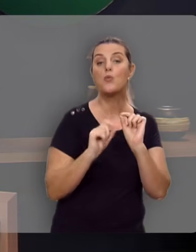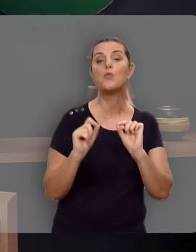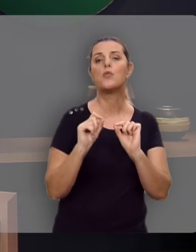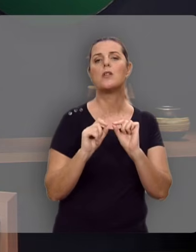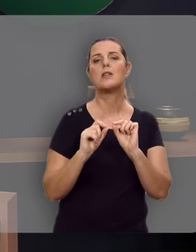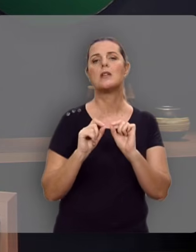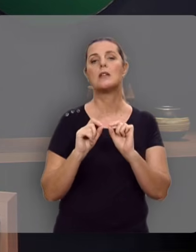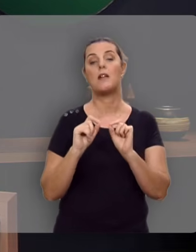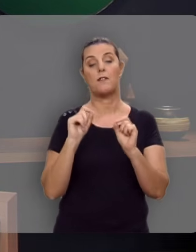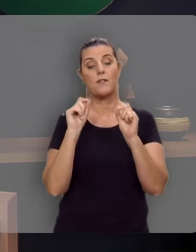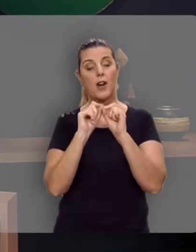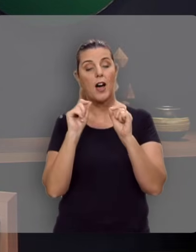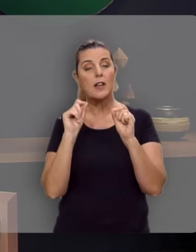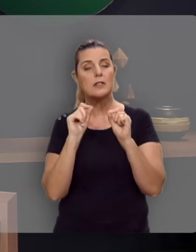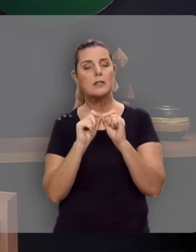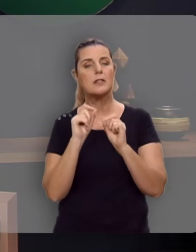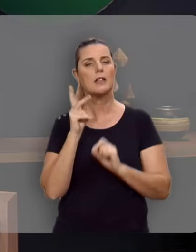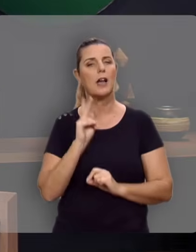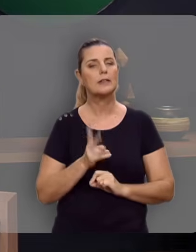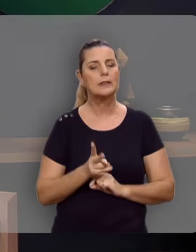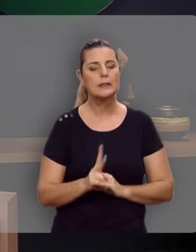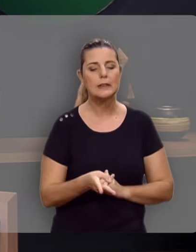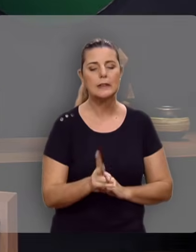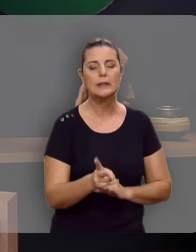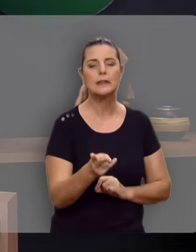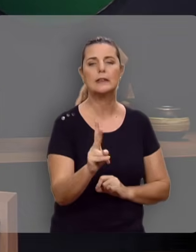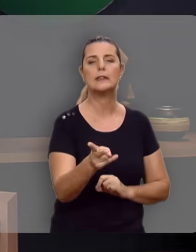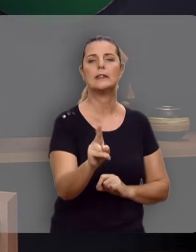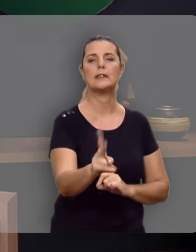dizendo: assim o fazia Jó